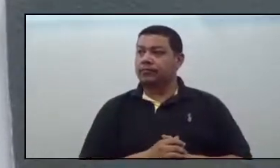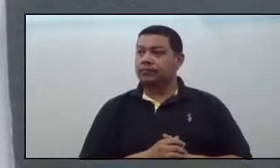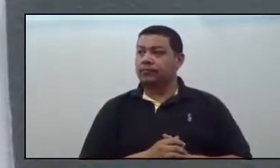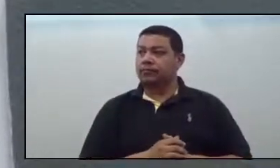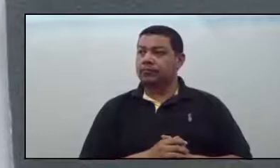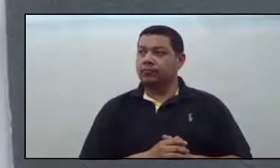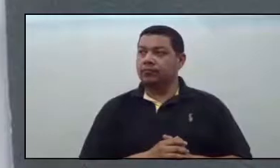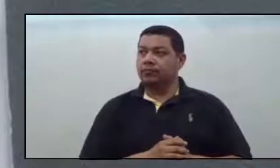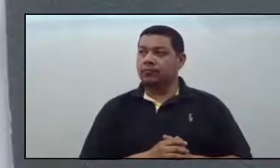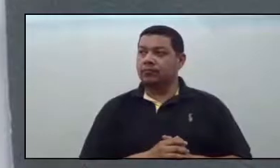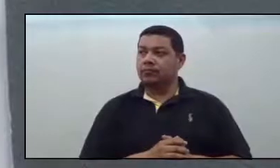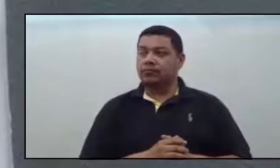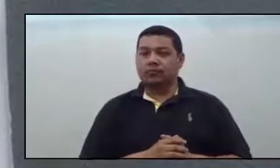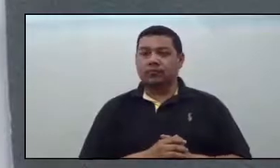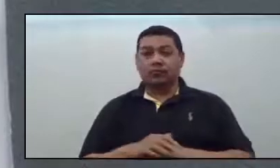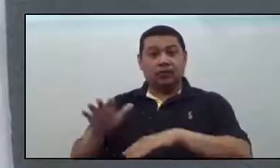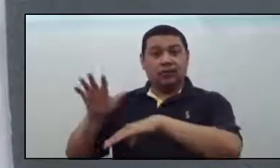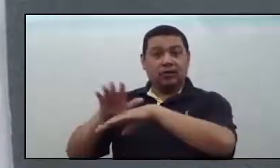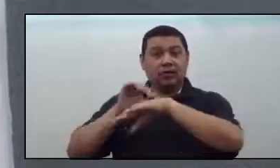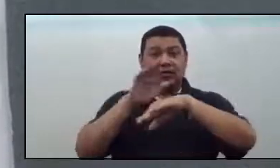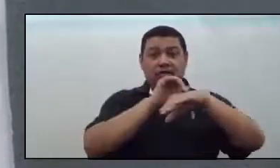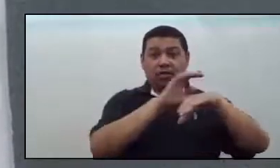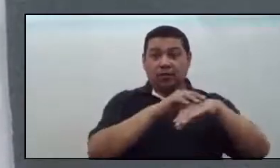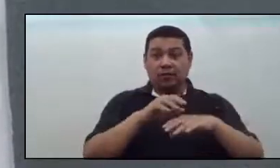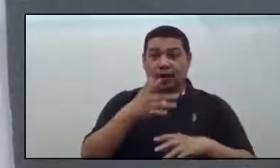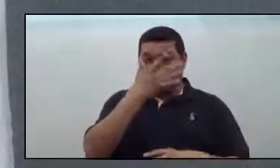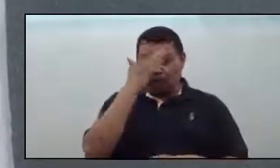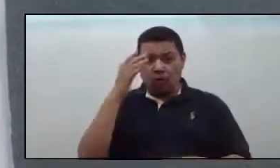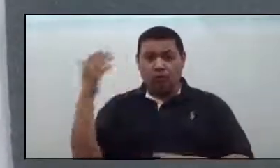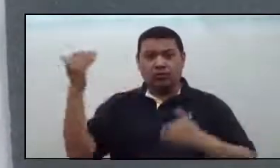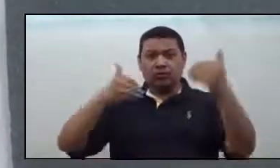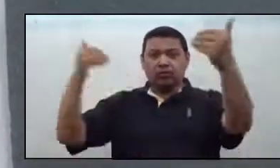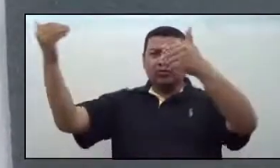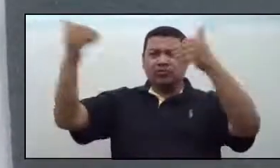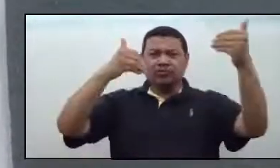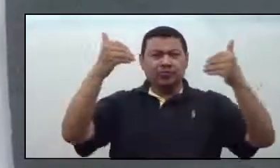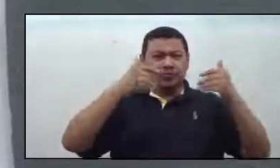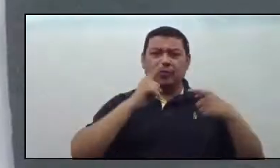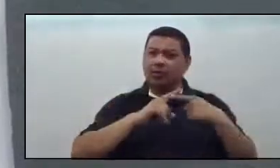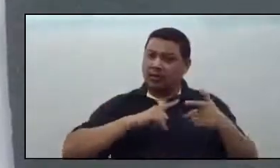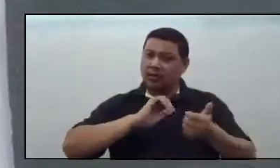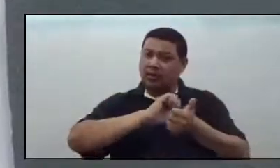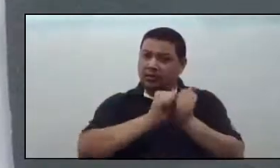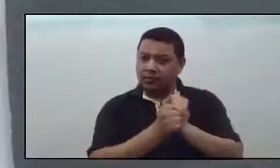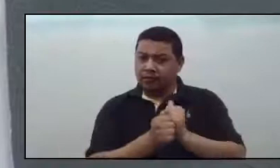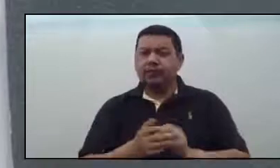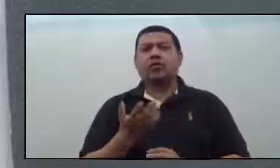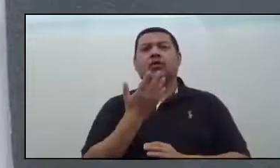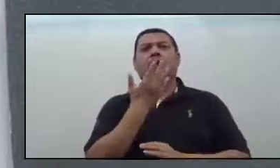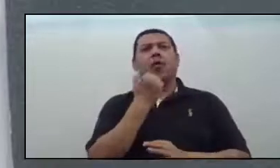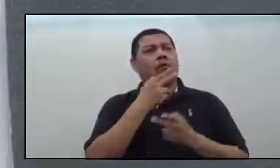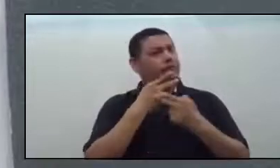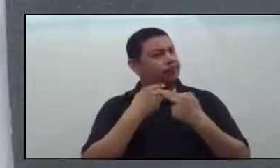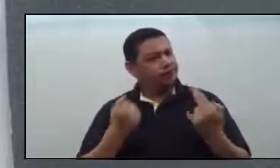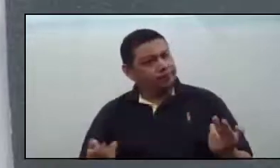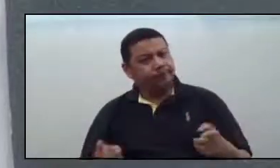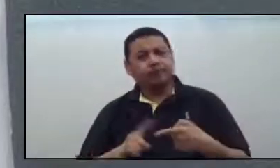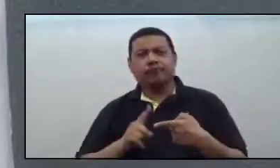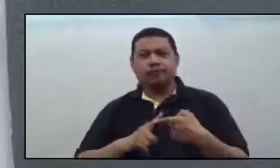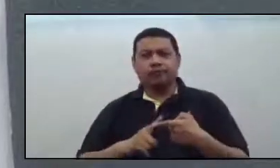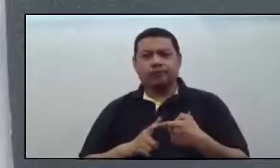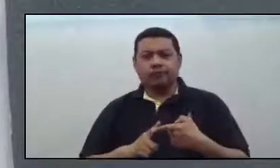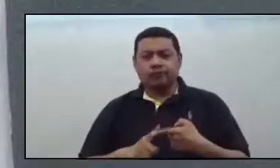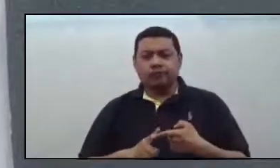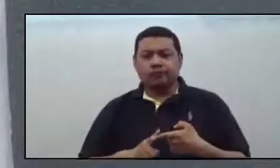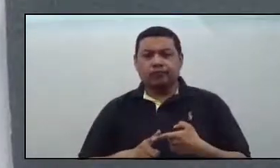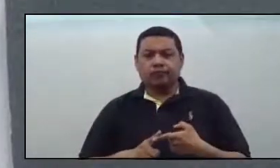turistas de diversos setores, turismo de esporte, de gastronomia, turismo religioso,